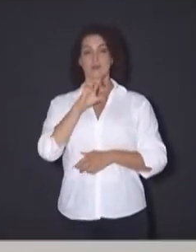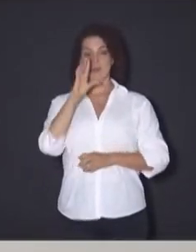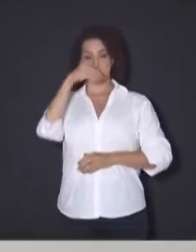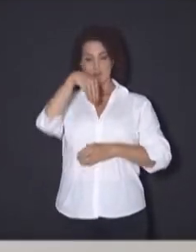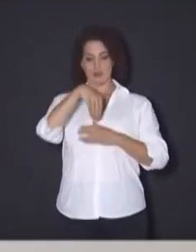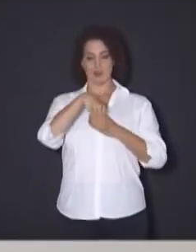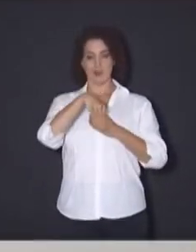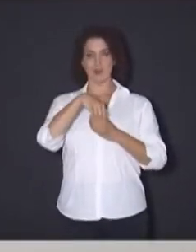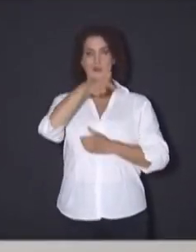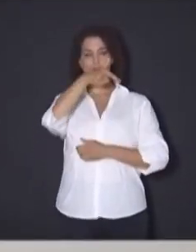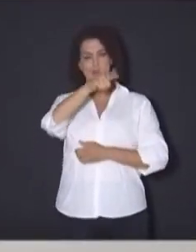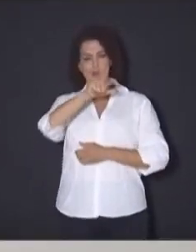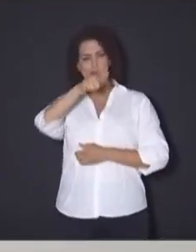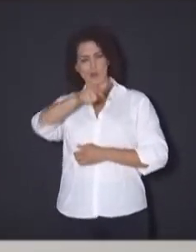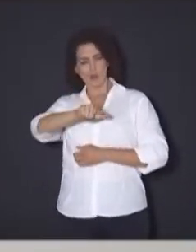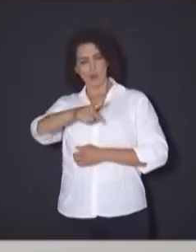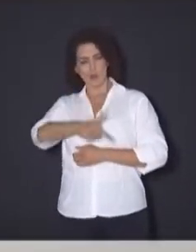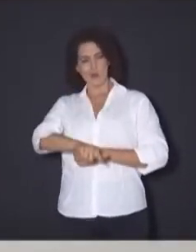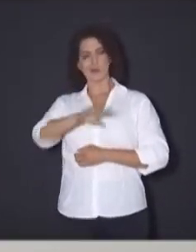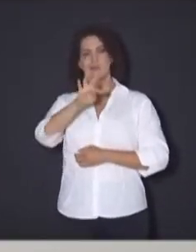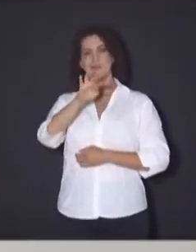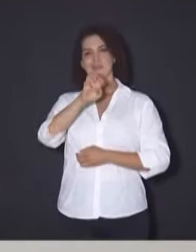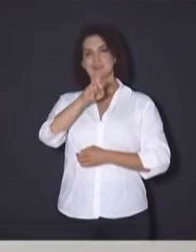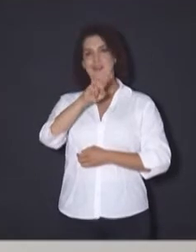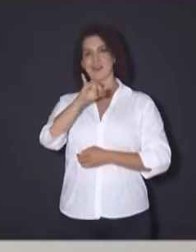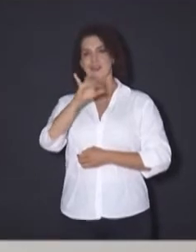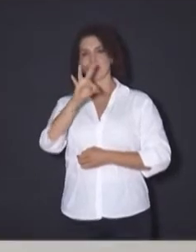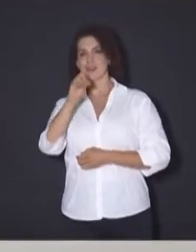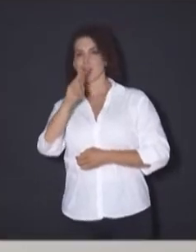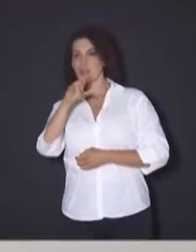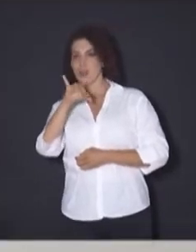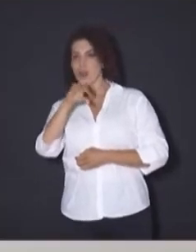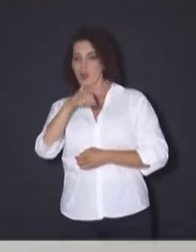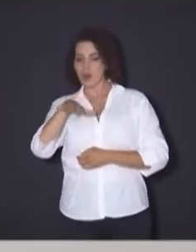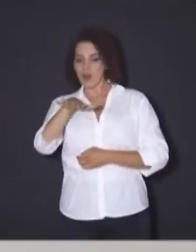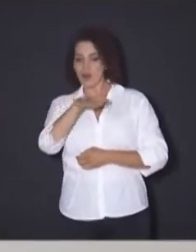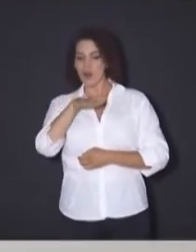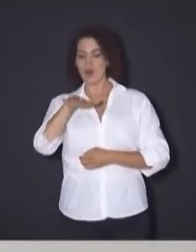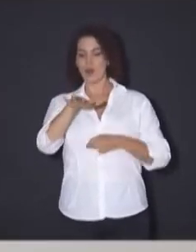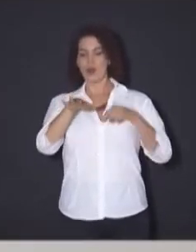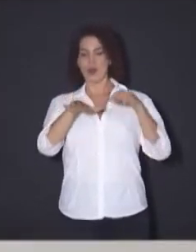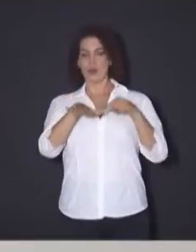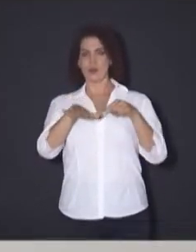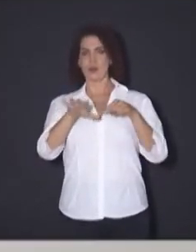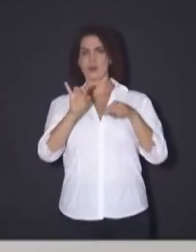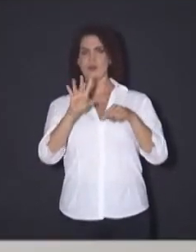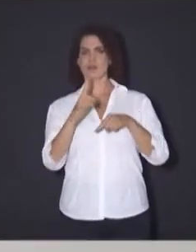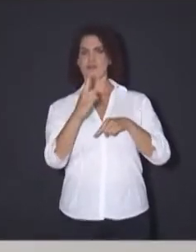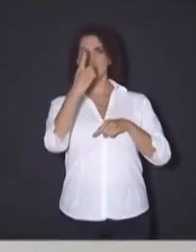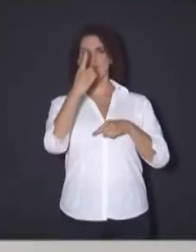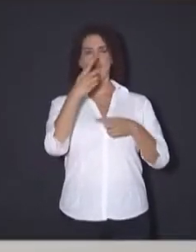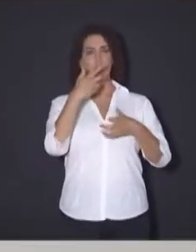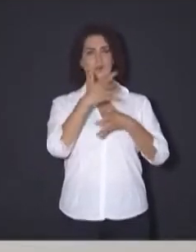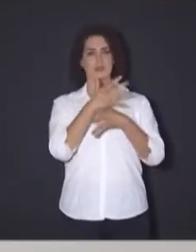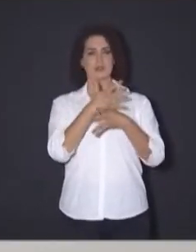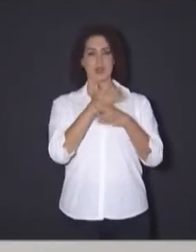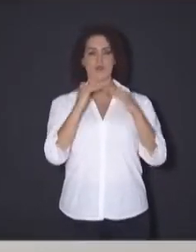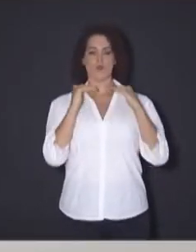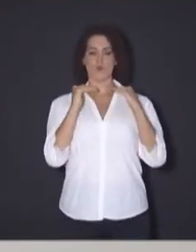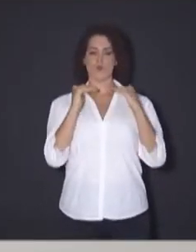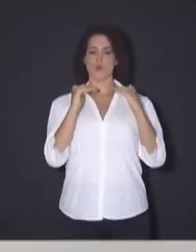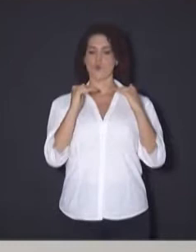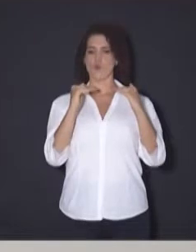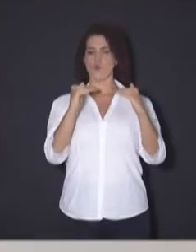outros territórios que não é só uma função é uma uma cidade uniforme como nenhuma